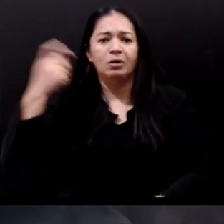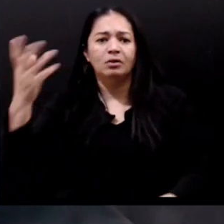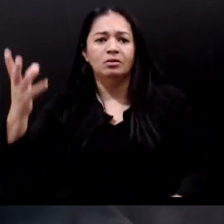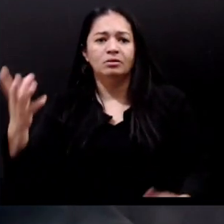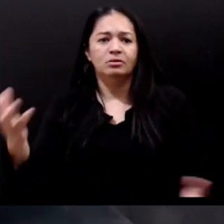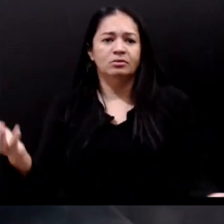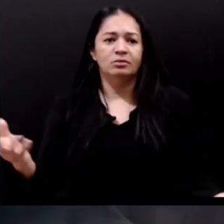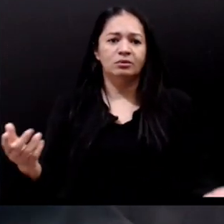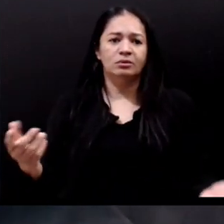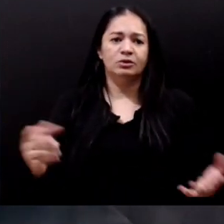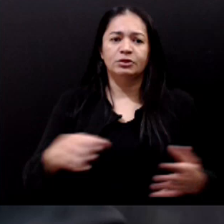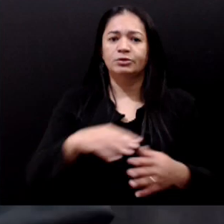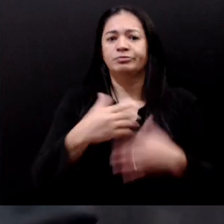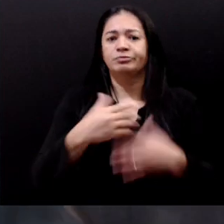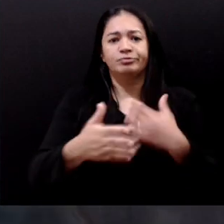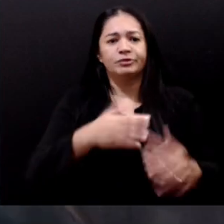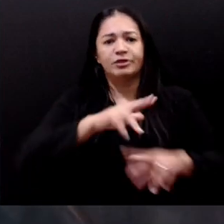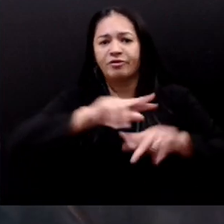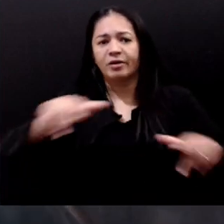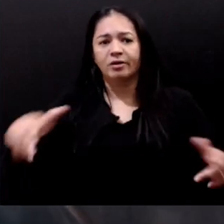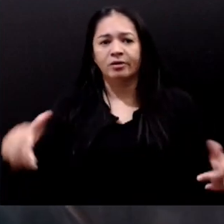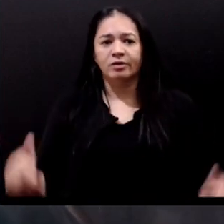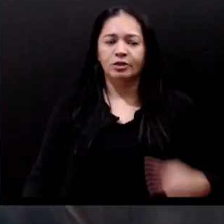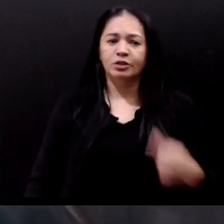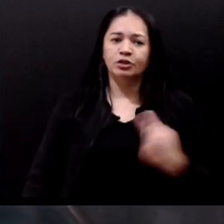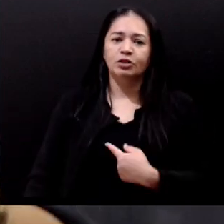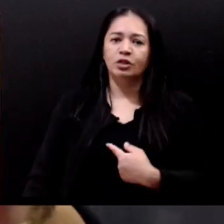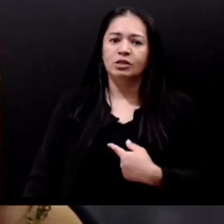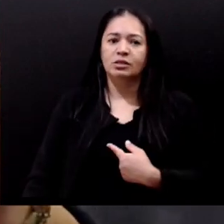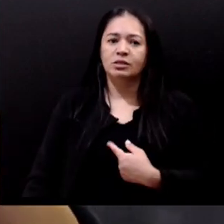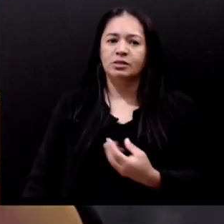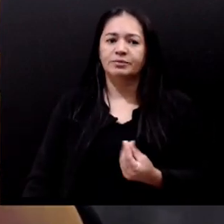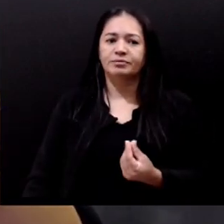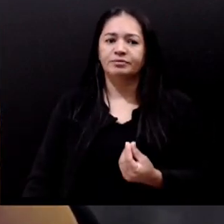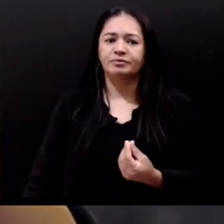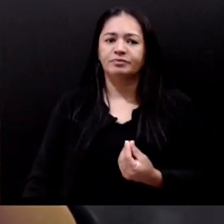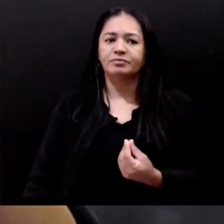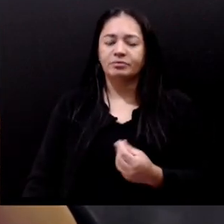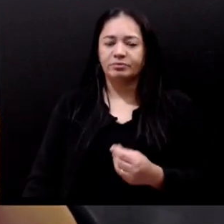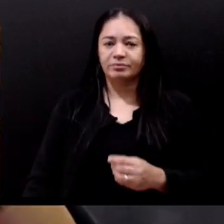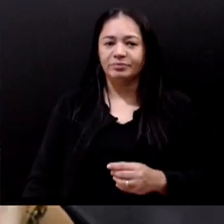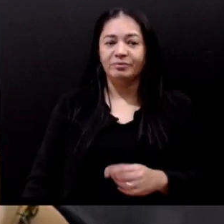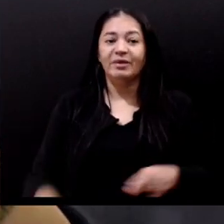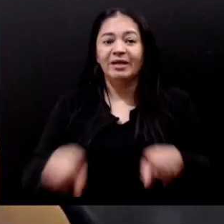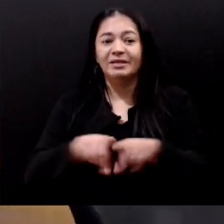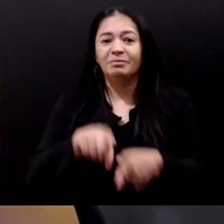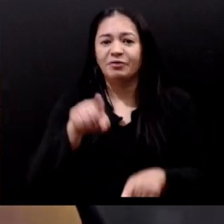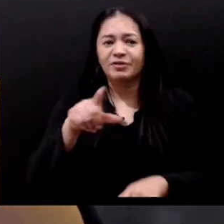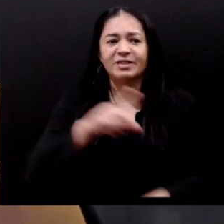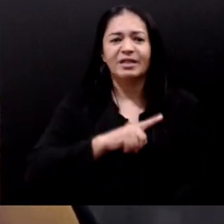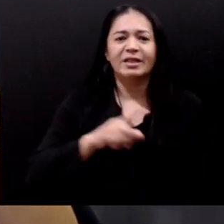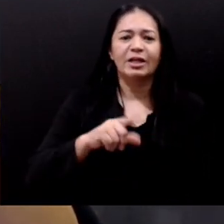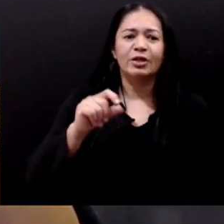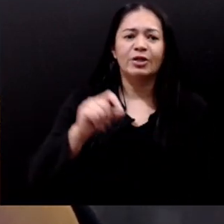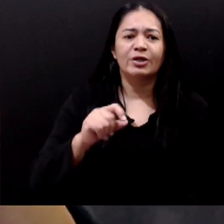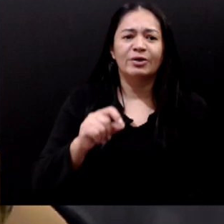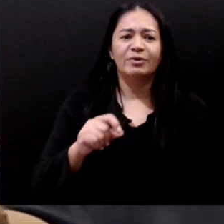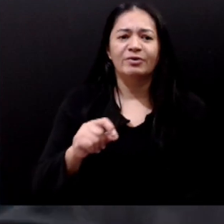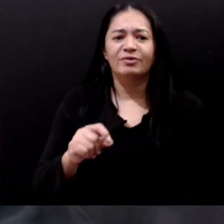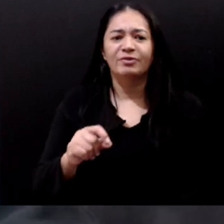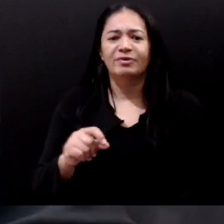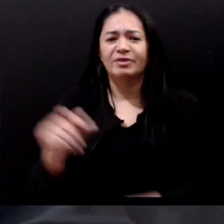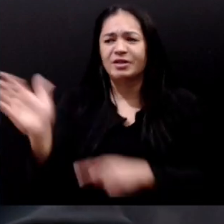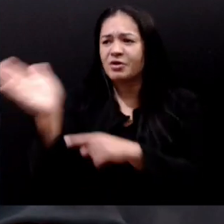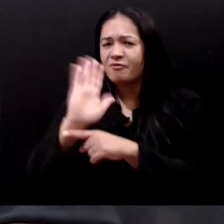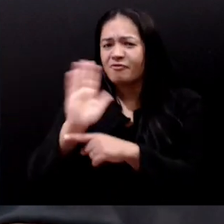tudo mais". Uhum, E aí a gente entra, nisso. E aí, ao mesmo tempo, você tem essa mesma atriz fazendo vídeos constantes falando como